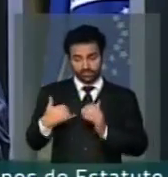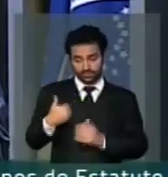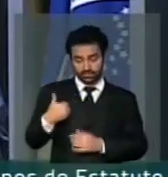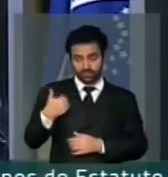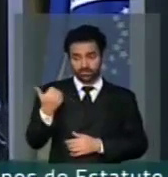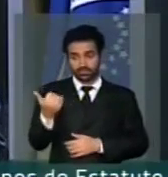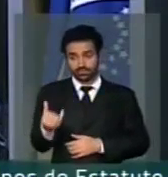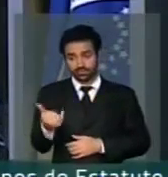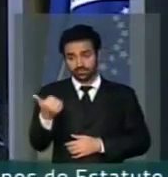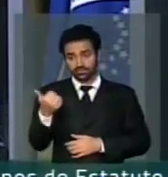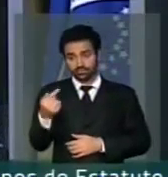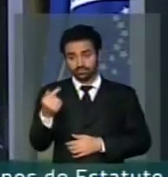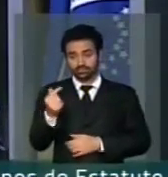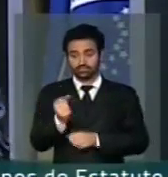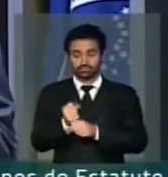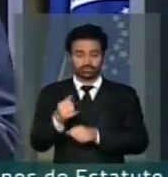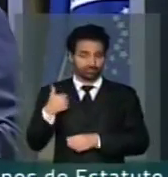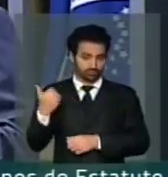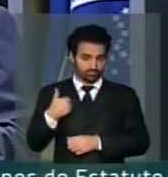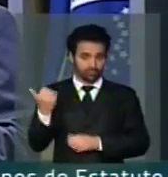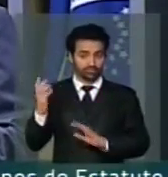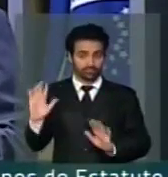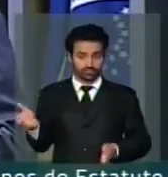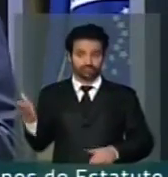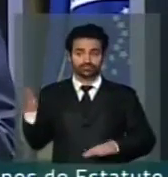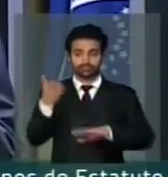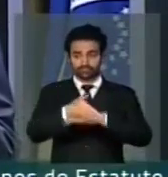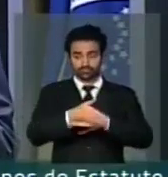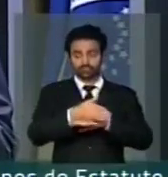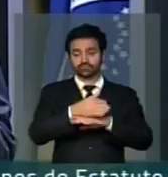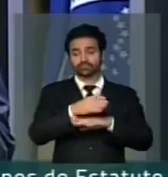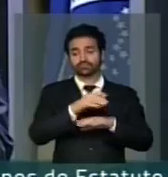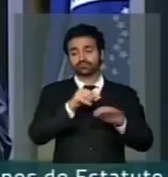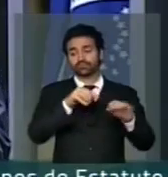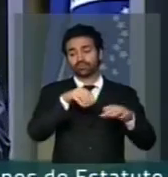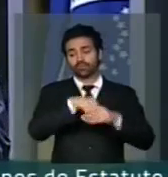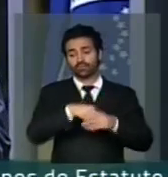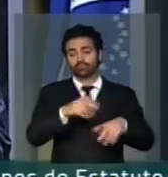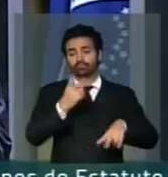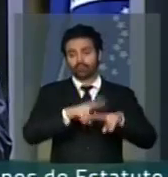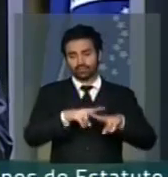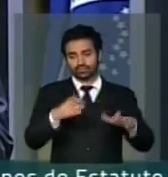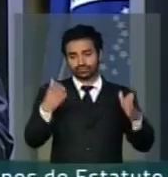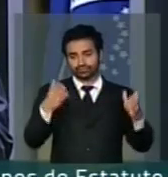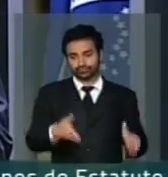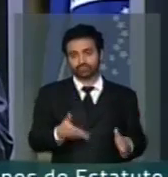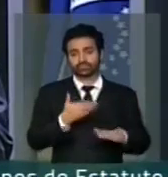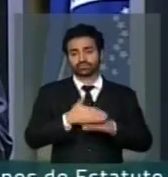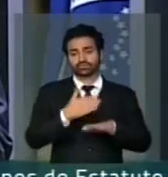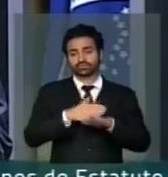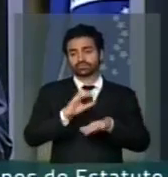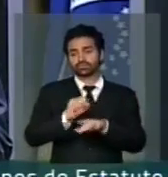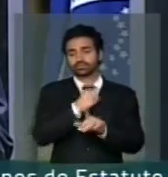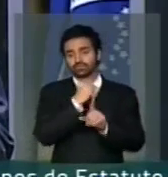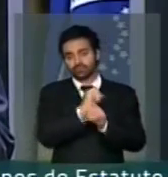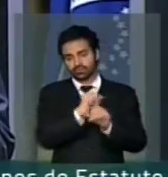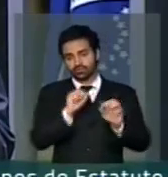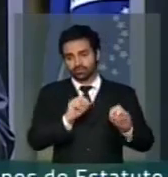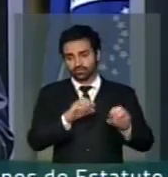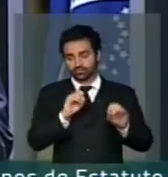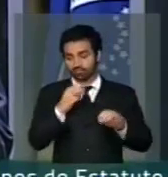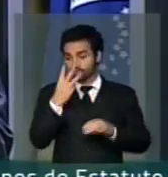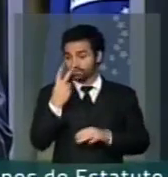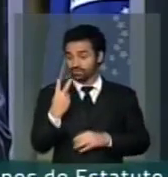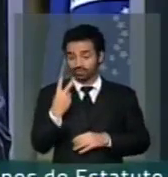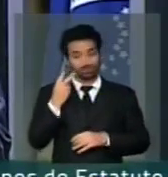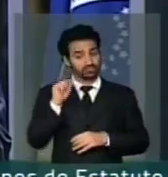anos deram entrada nas unidades de cumprimento de medidas socioeducativas no país. 32 mil em